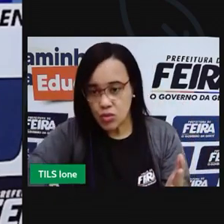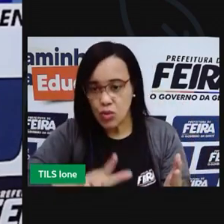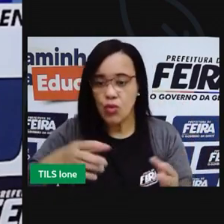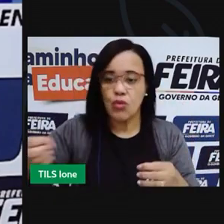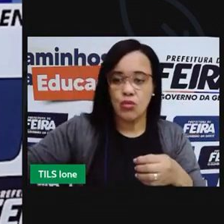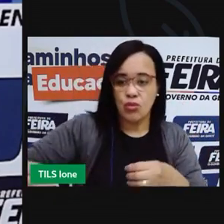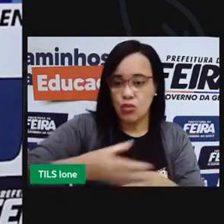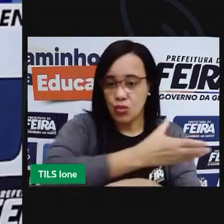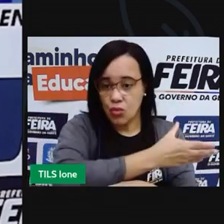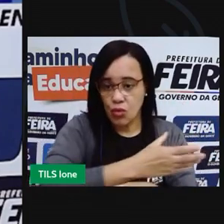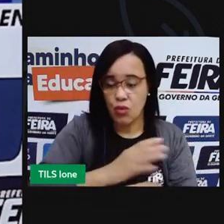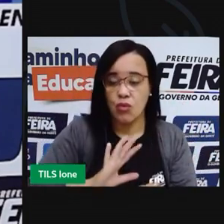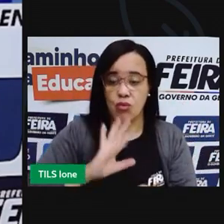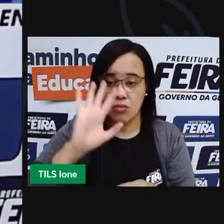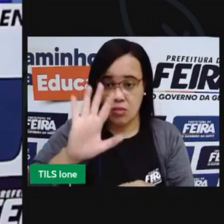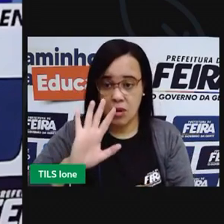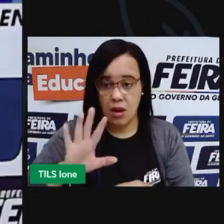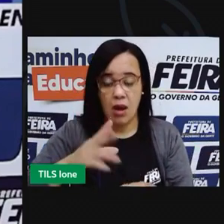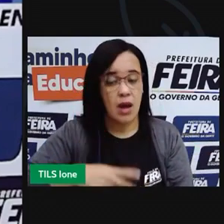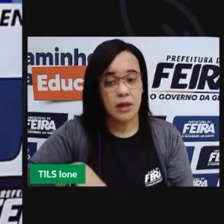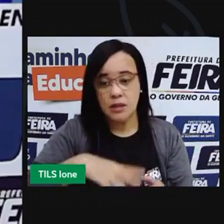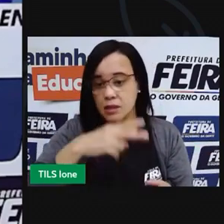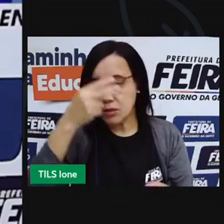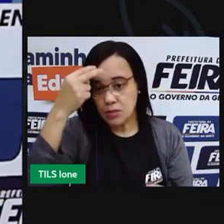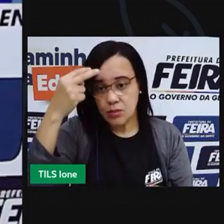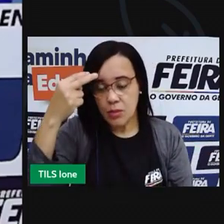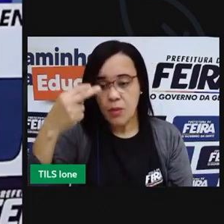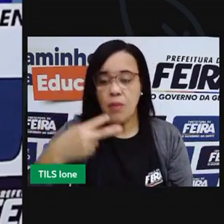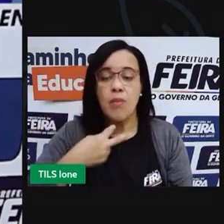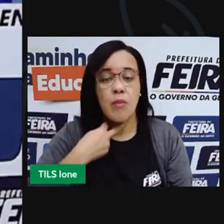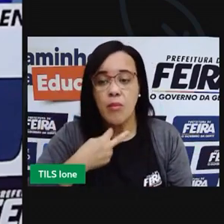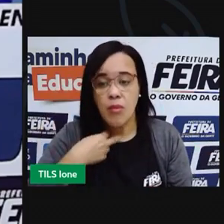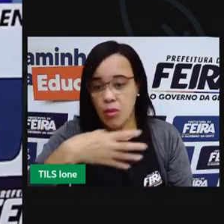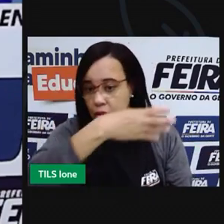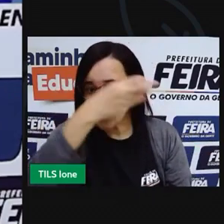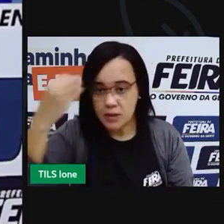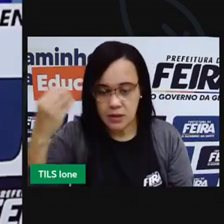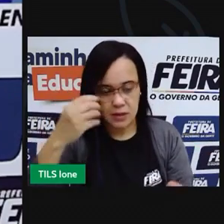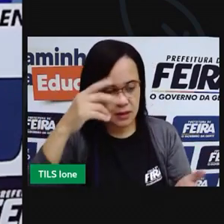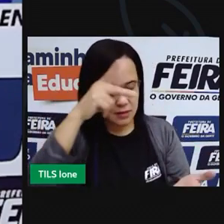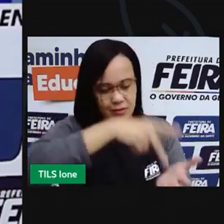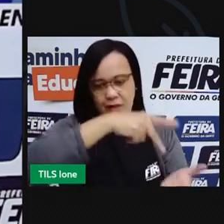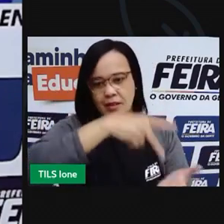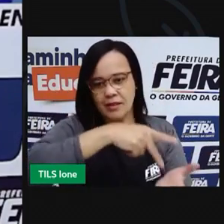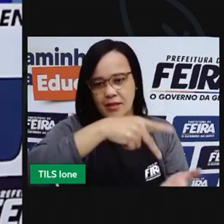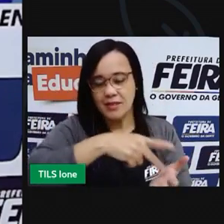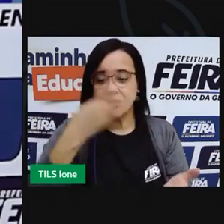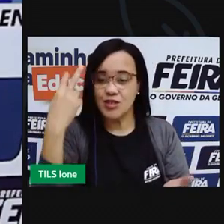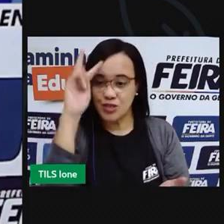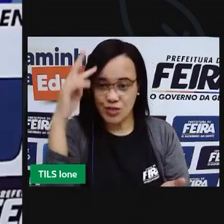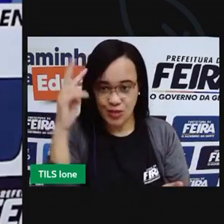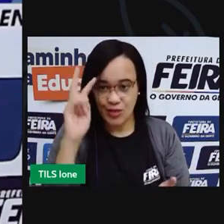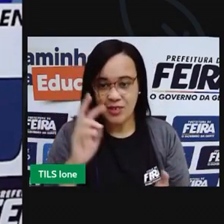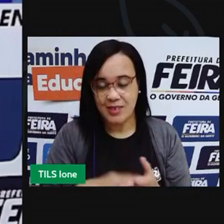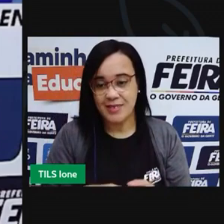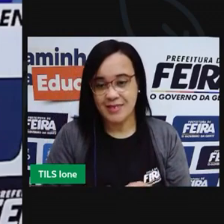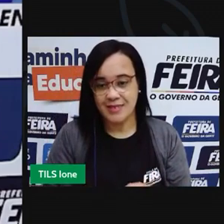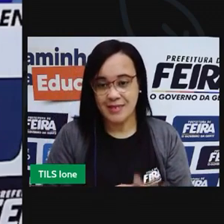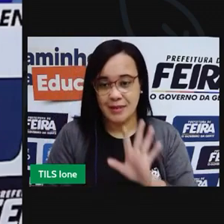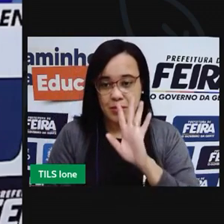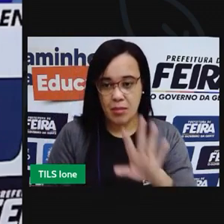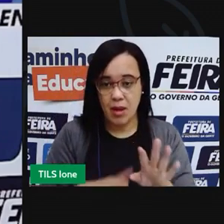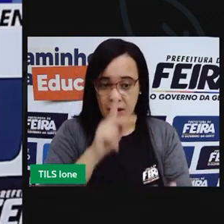a partir de uma obra original, de uma história original, dando ali o seu